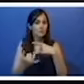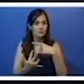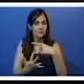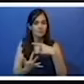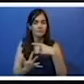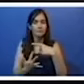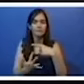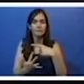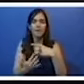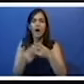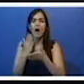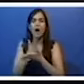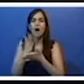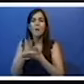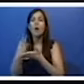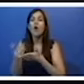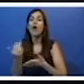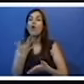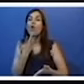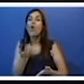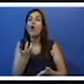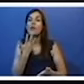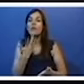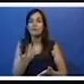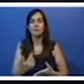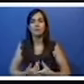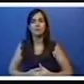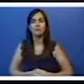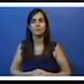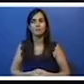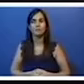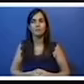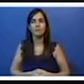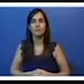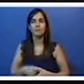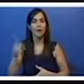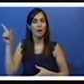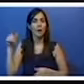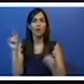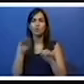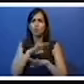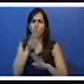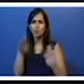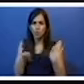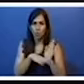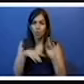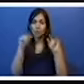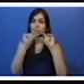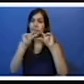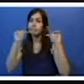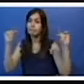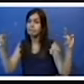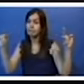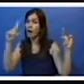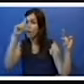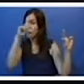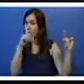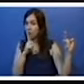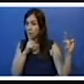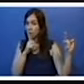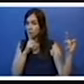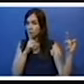correspondente as partes coloridas o partes coloridas esse aqui é meu tudo referência em amarelo